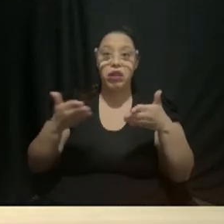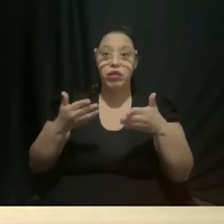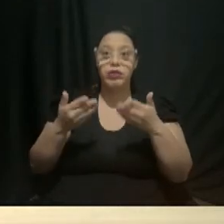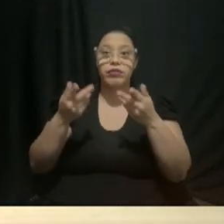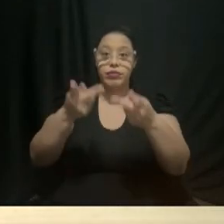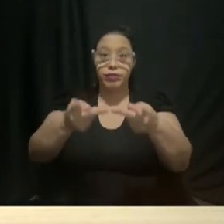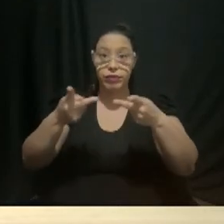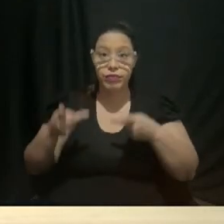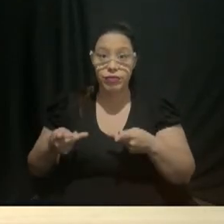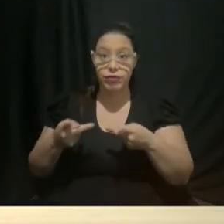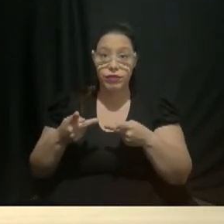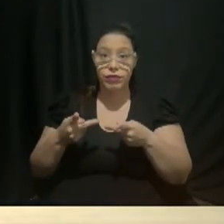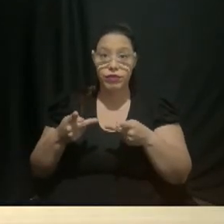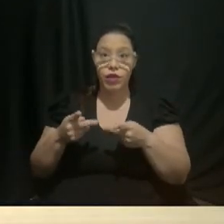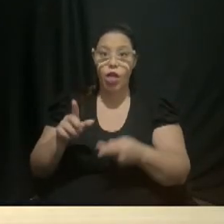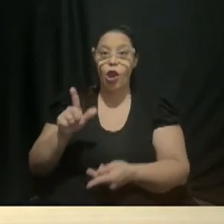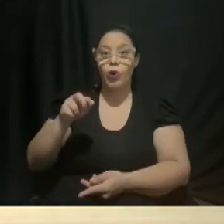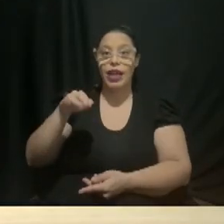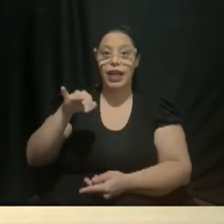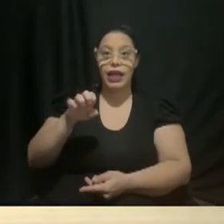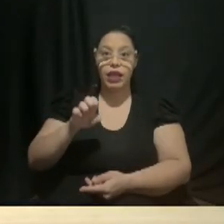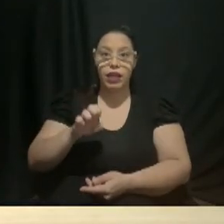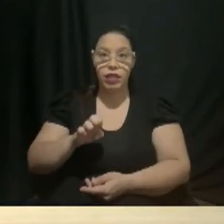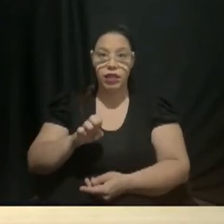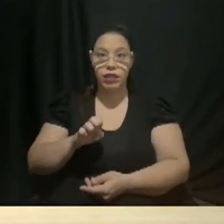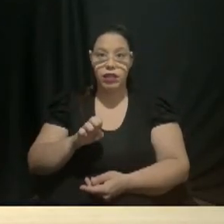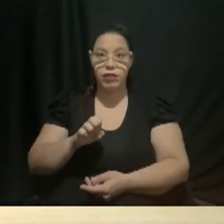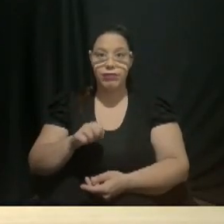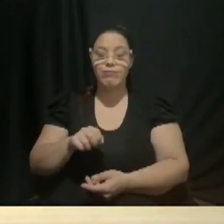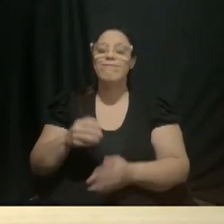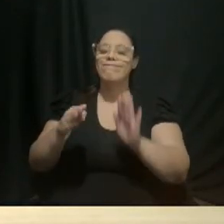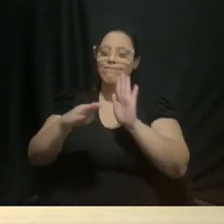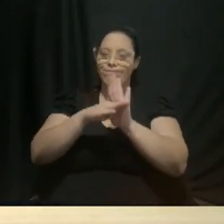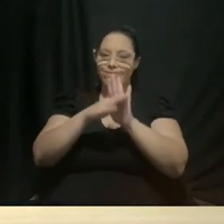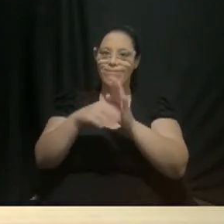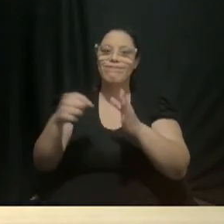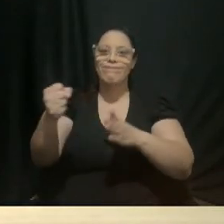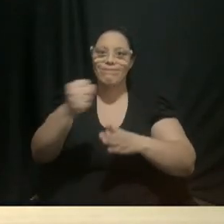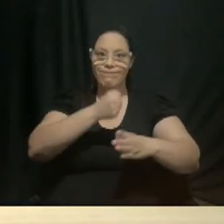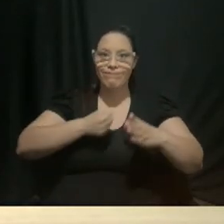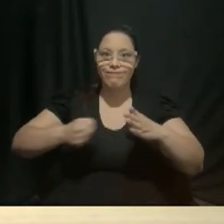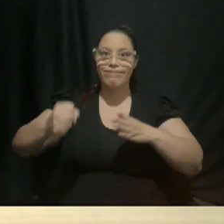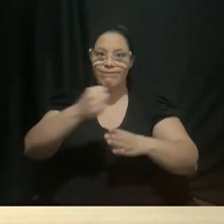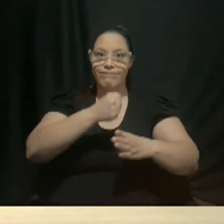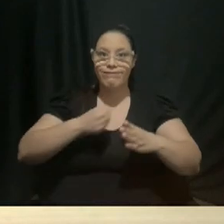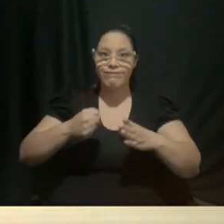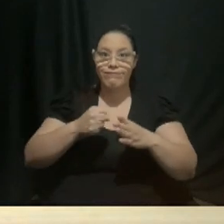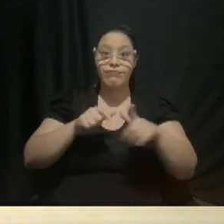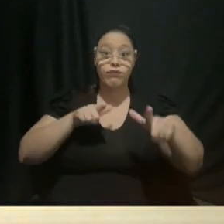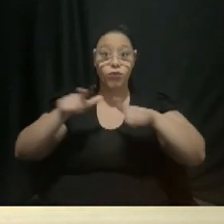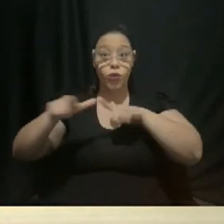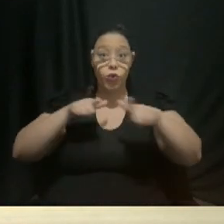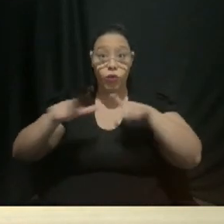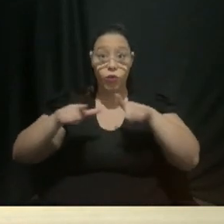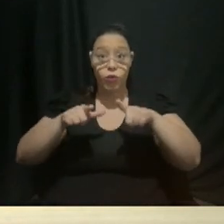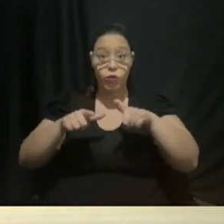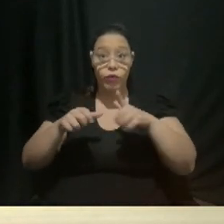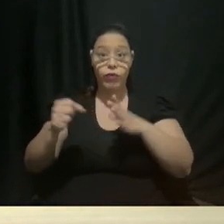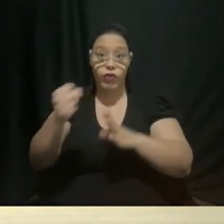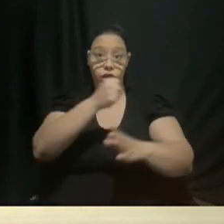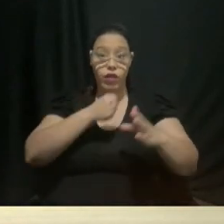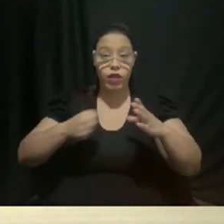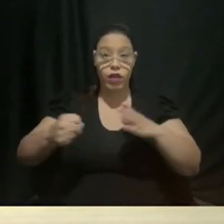Lucineide Rolim de Souza, é auxiliar de cozinha e trabalha na cozinha de uma grande